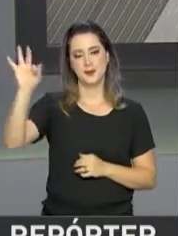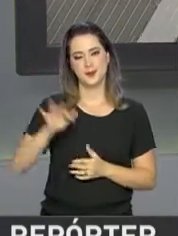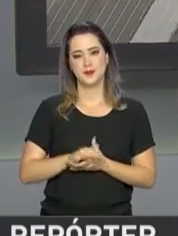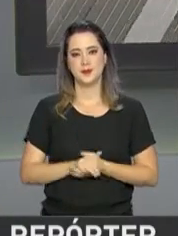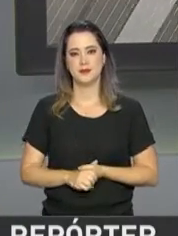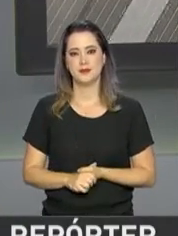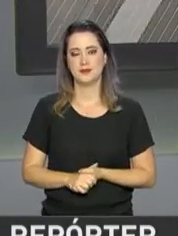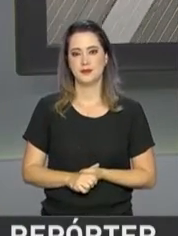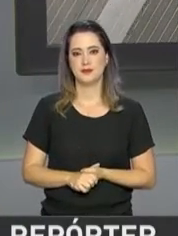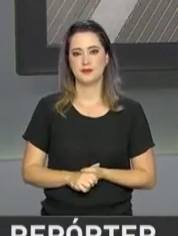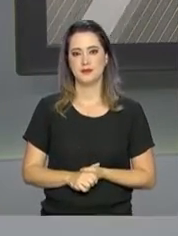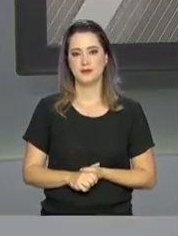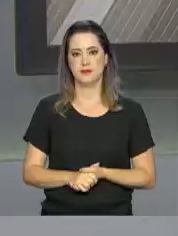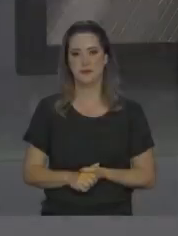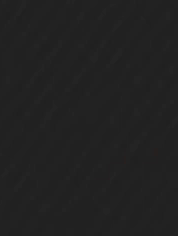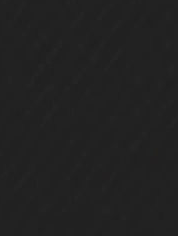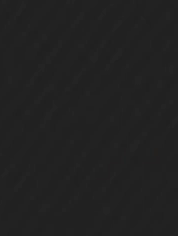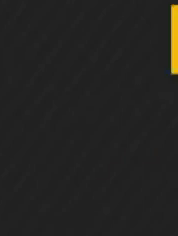do governo federal